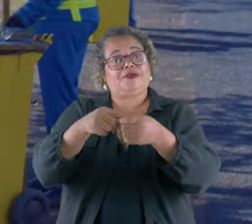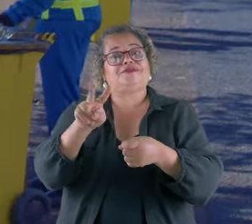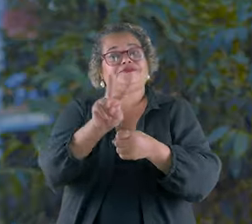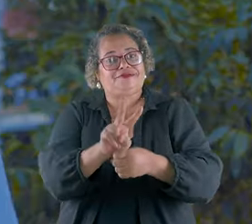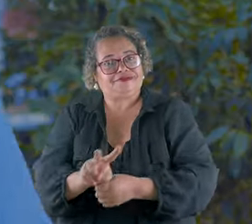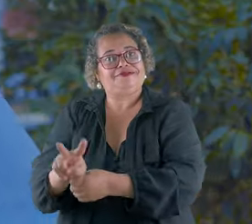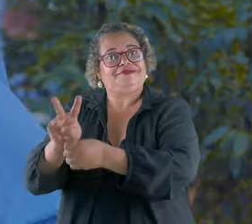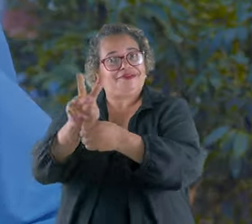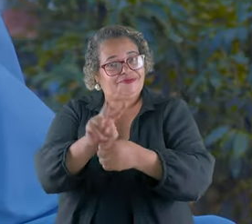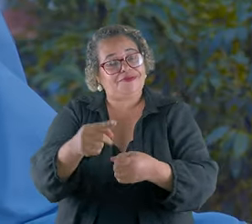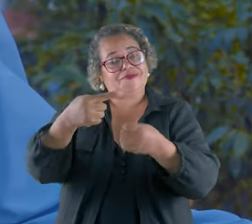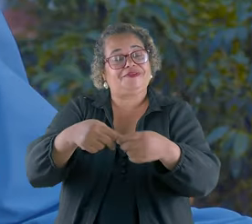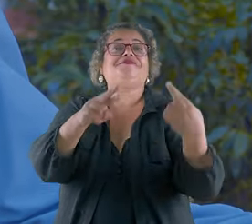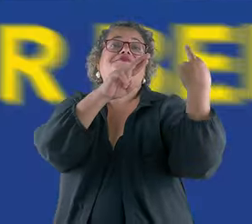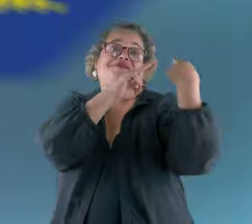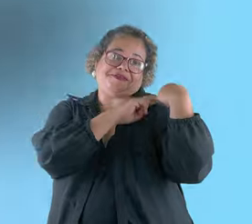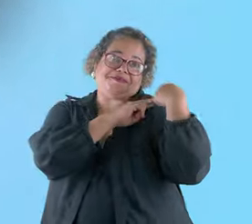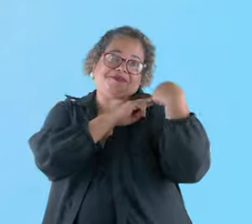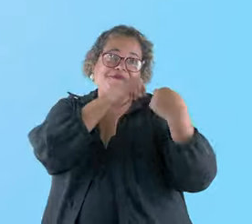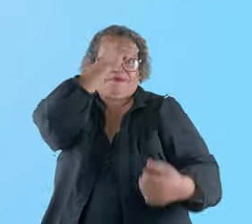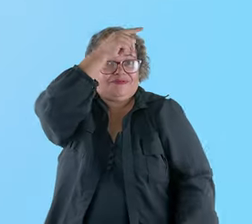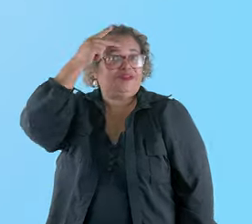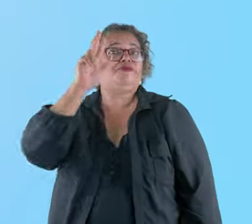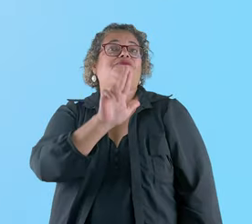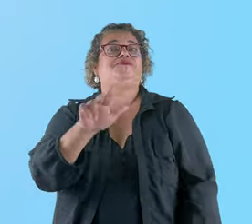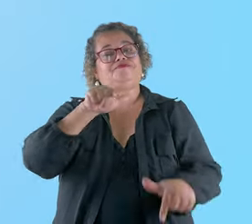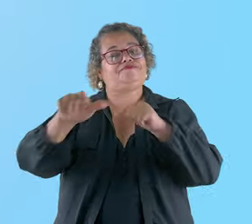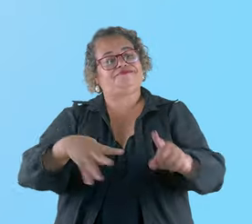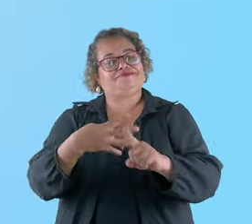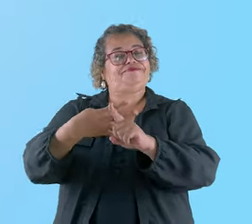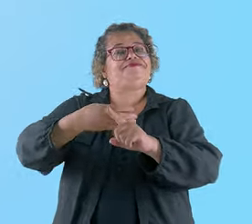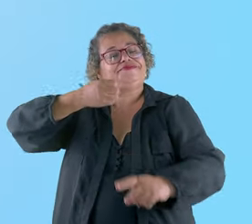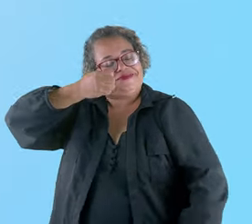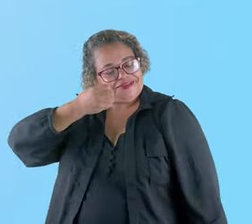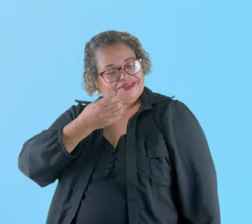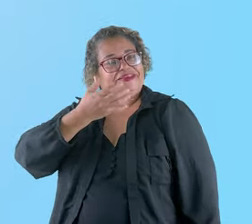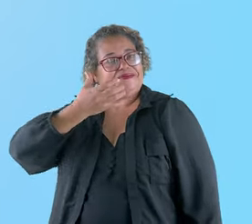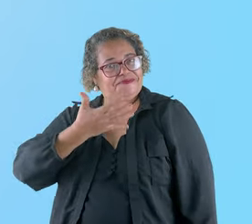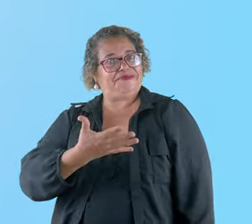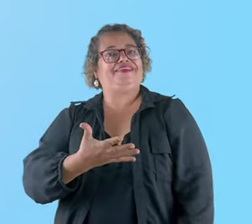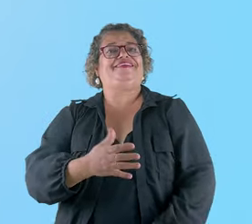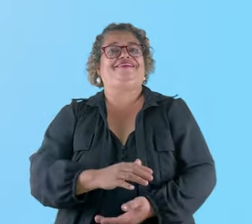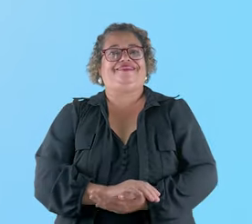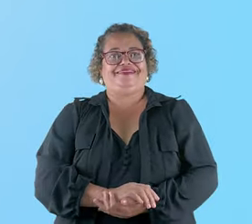que cuida é uma cidade que faz. Prefeitura de Uberlândia. Fazer mais. Fazer bem.